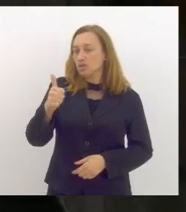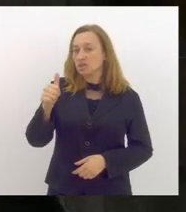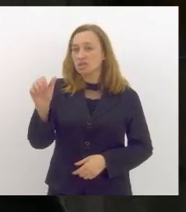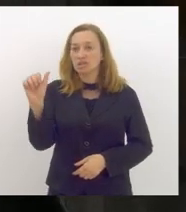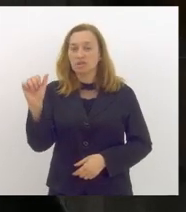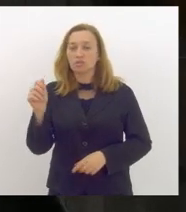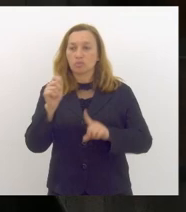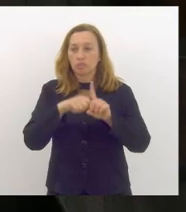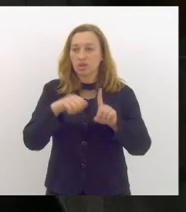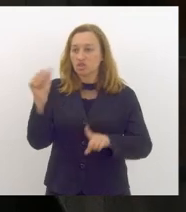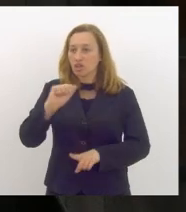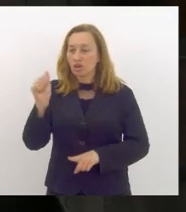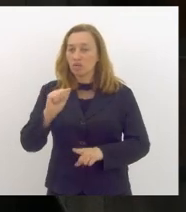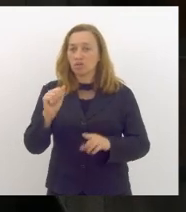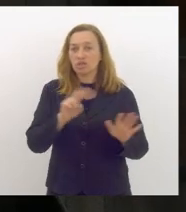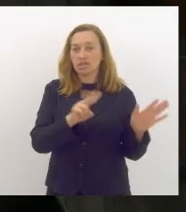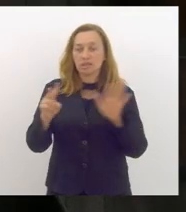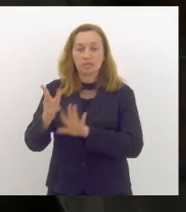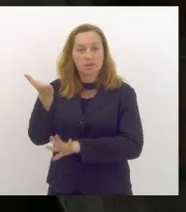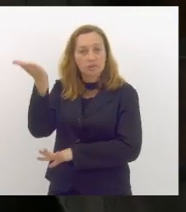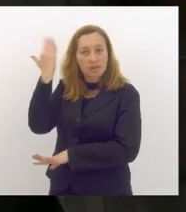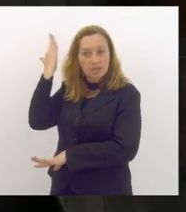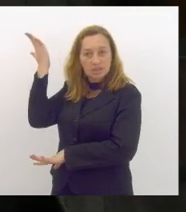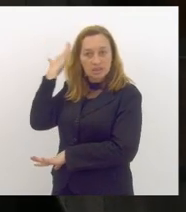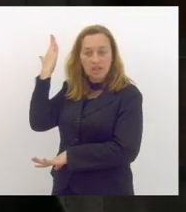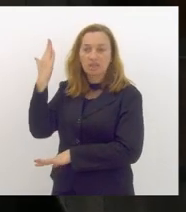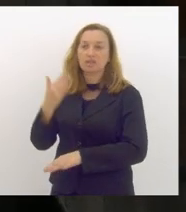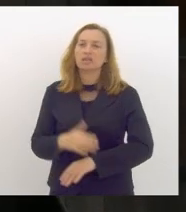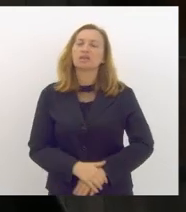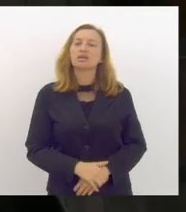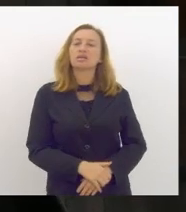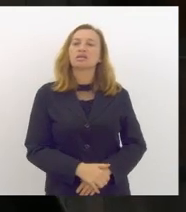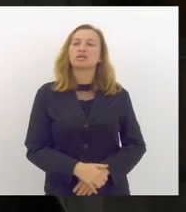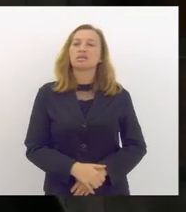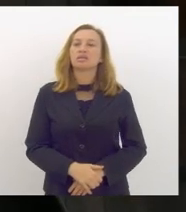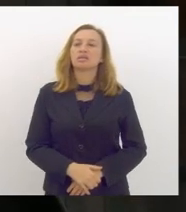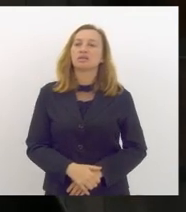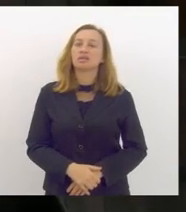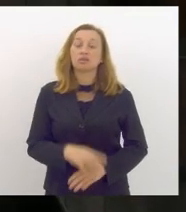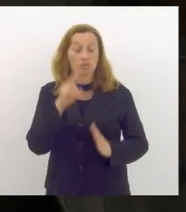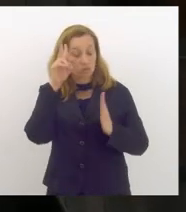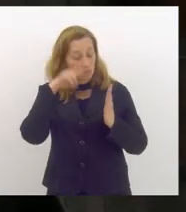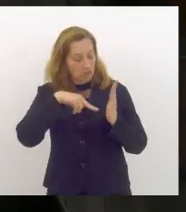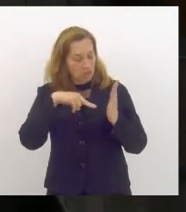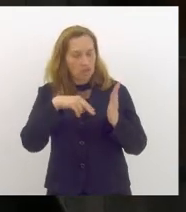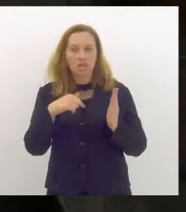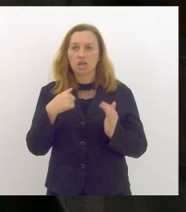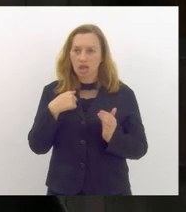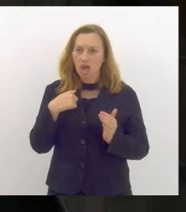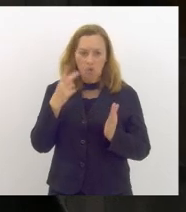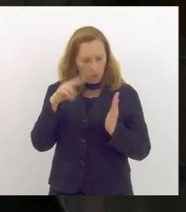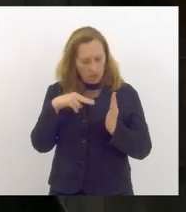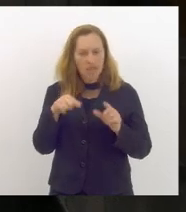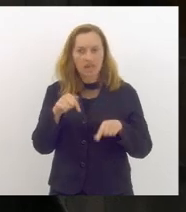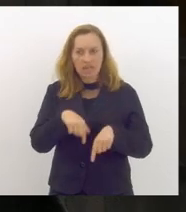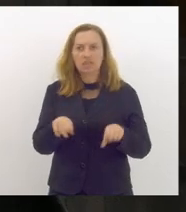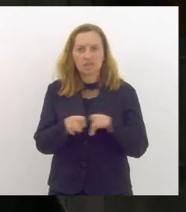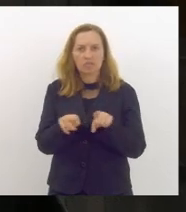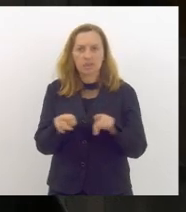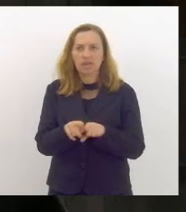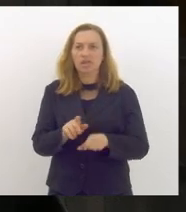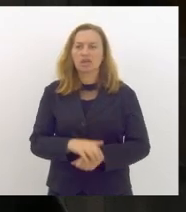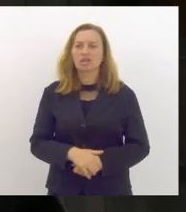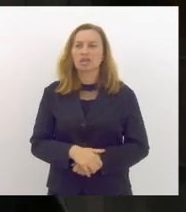Agosto na semana passada quando foi linda eu eu ali aqui também